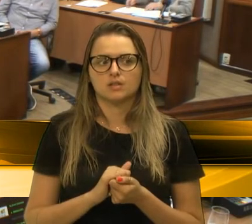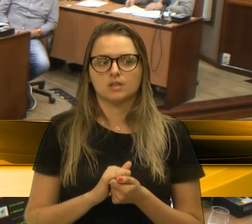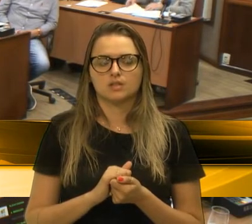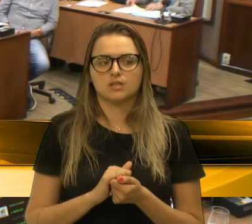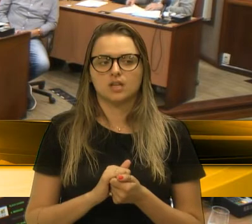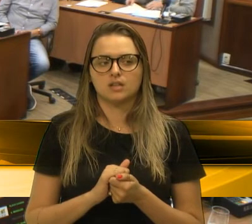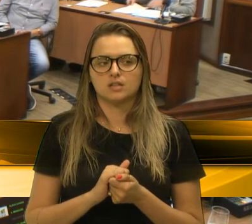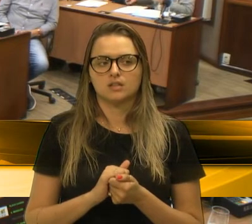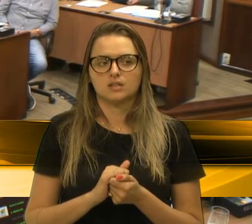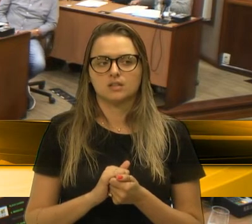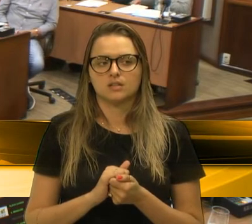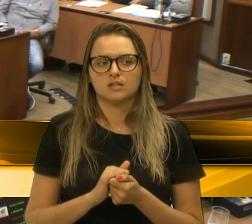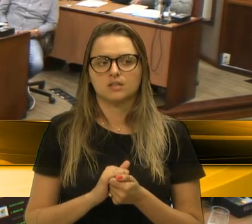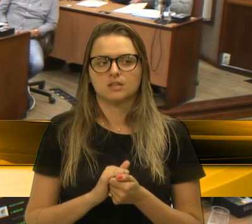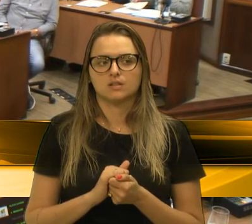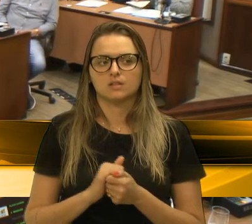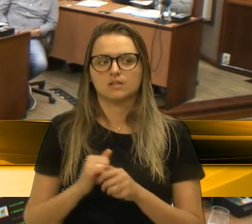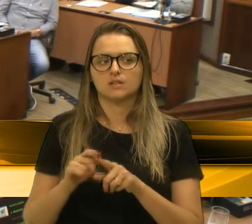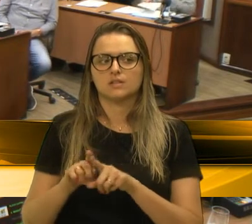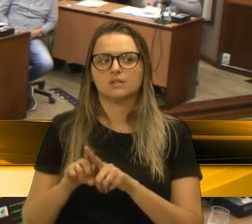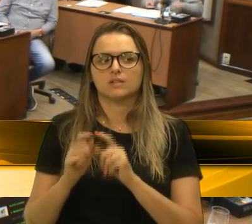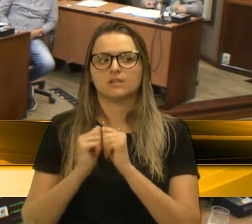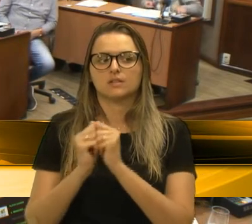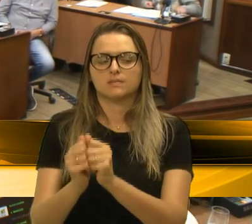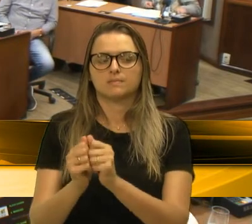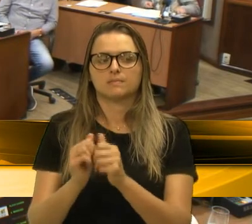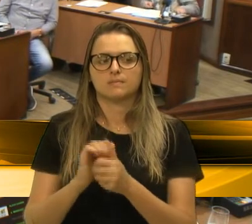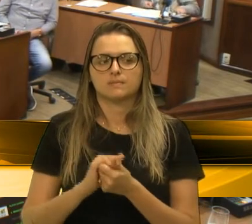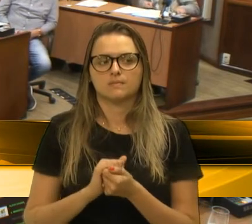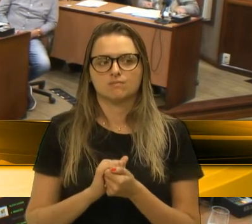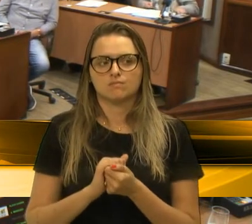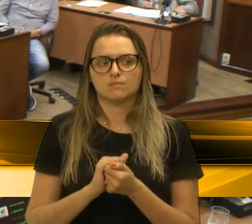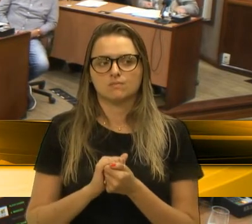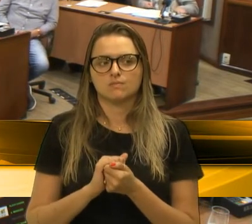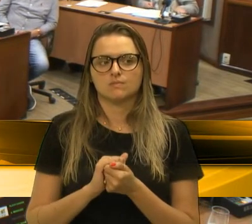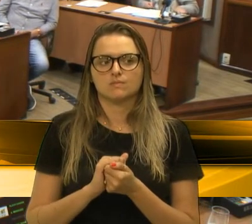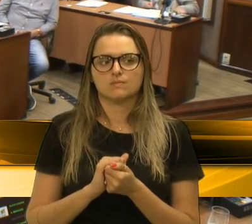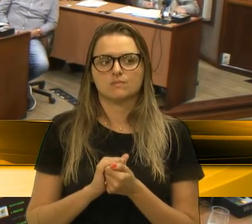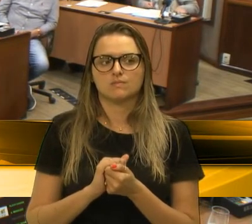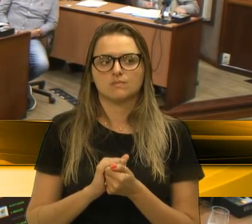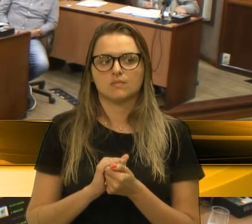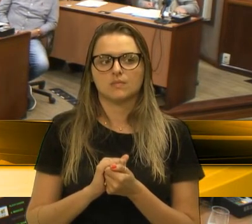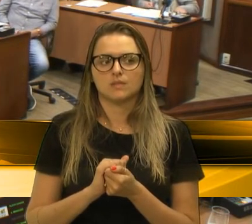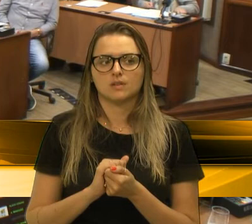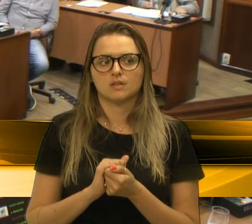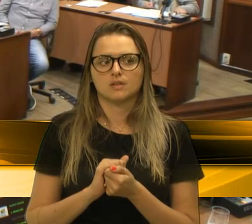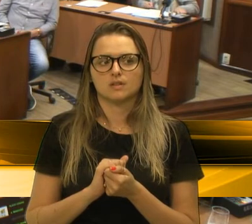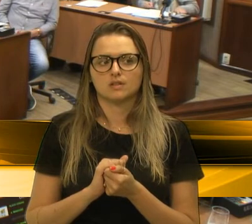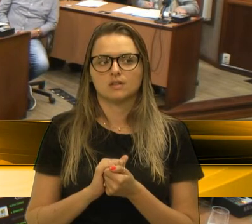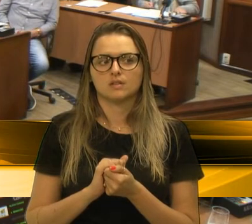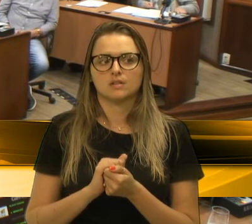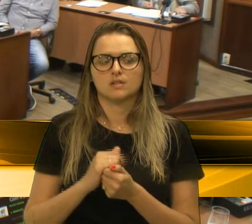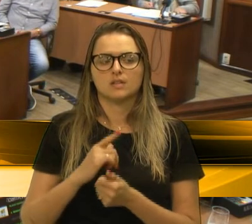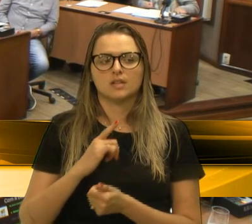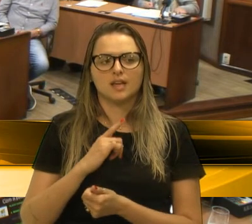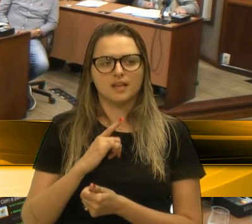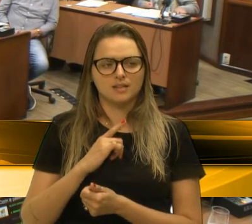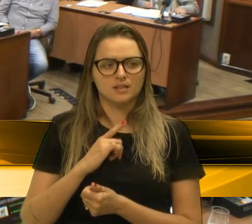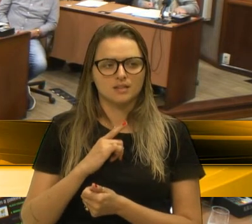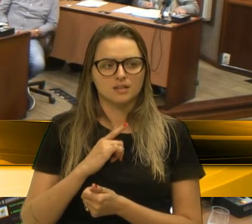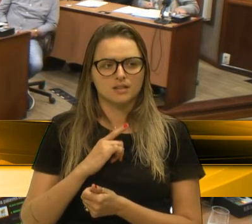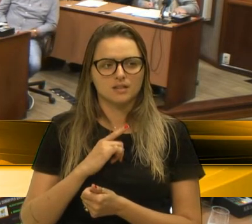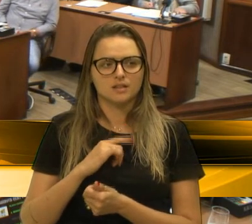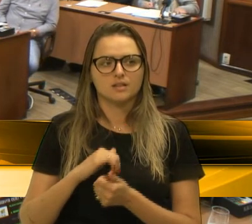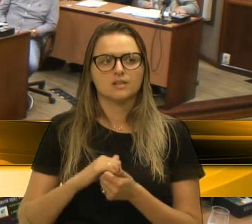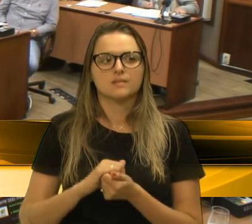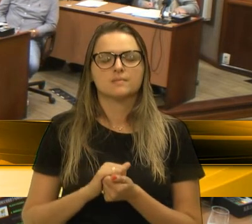linhas... 320 ônibus. 320 ônibus, isso significa, então, que dará uns 160 ônibus para cada empresa. A pergunta que eu